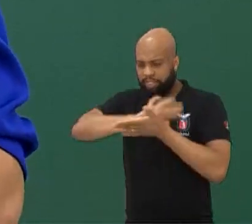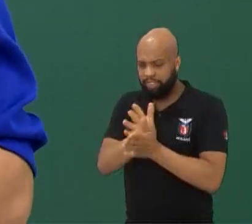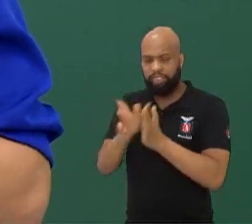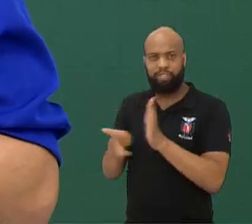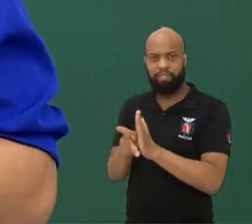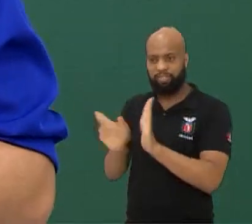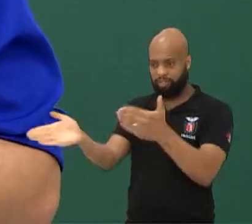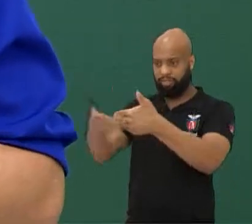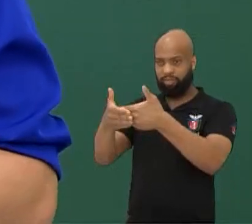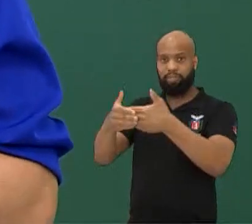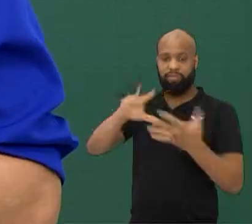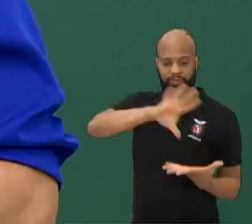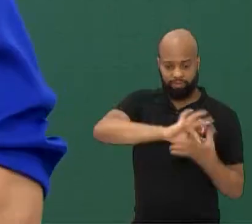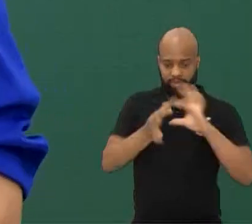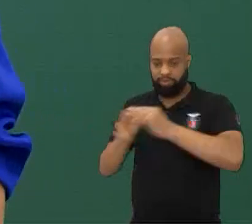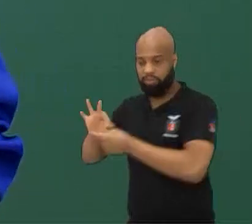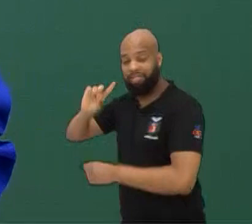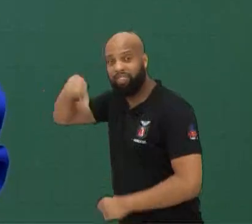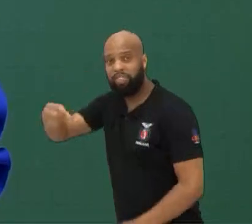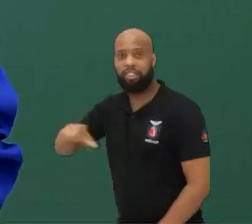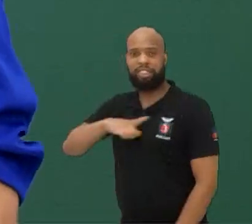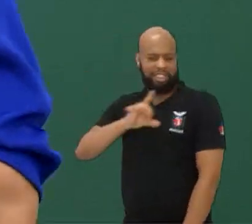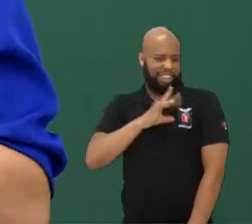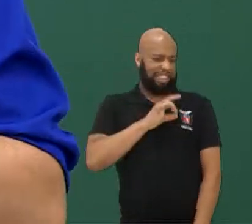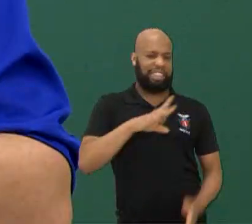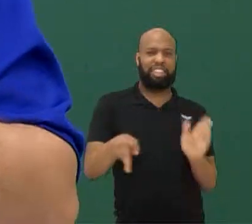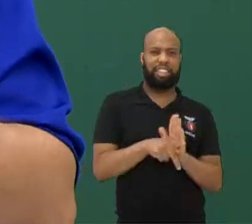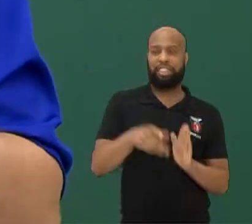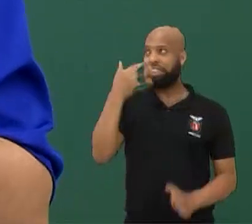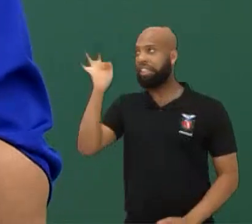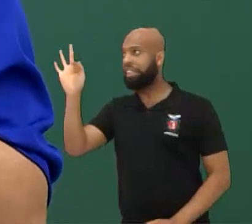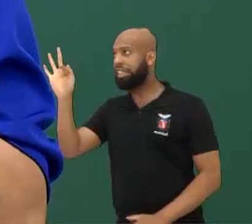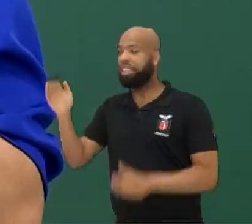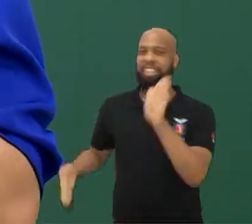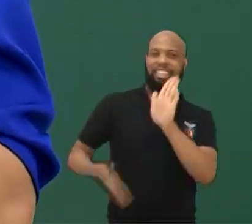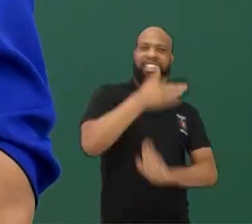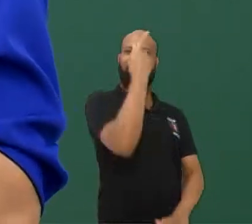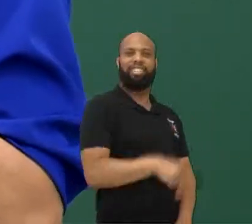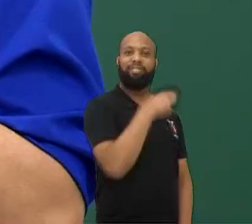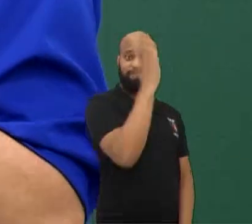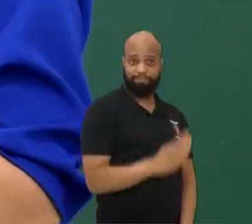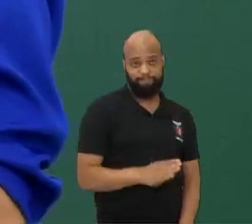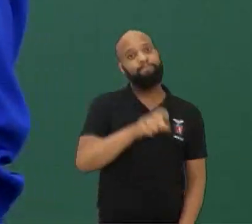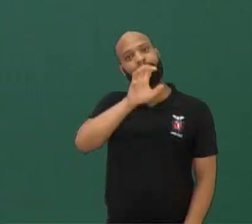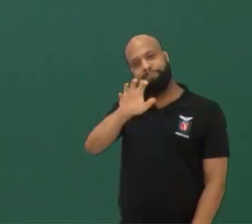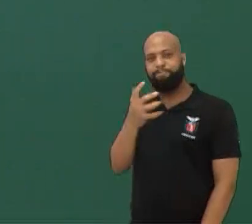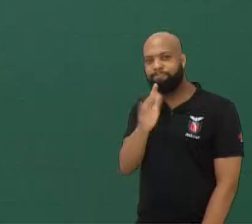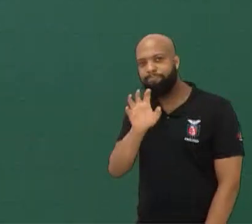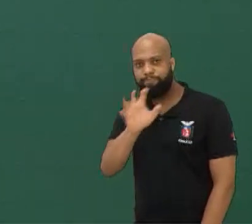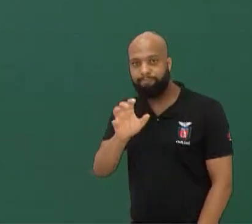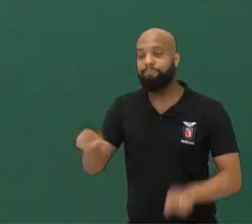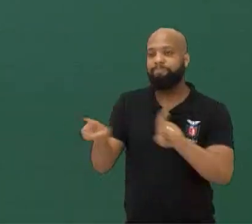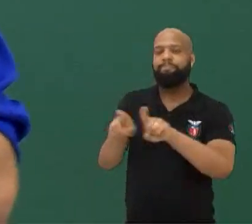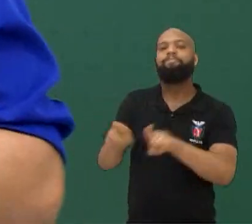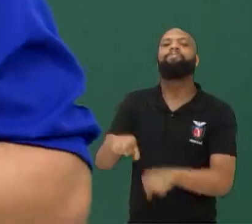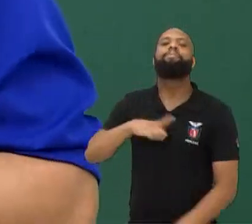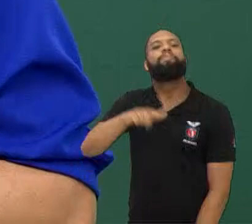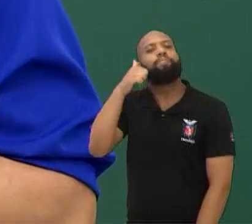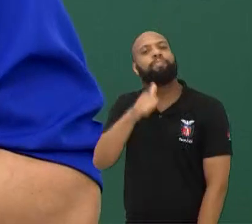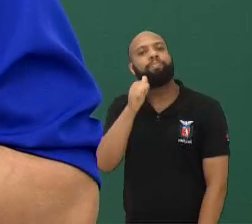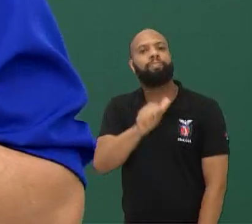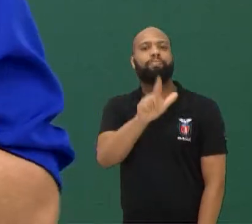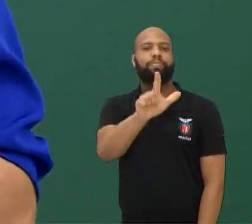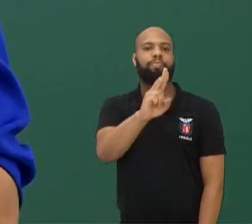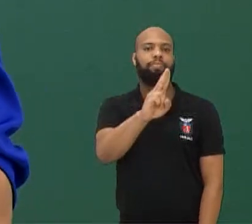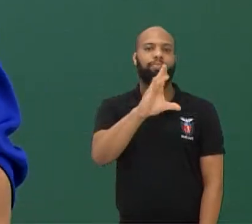continental e depois ficaram com muito medo da França e correram para o Brasil. A ideia é mais ou menos essa. Ainda, só rapidinho, a Luciane Schmitz, do